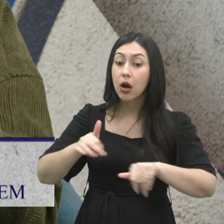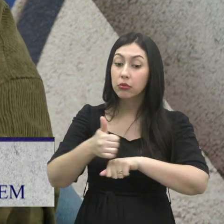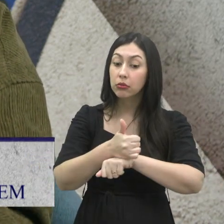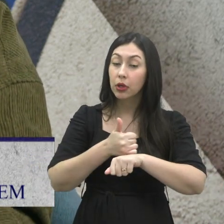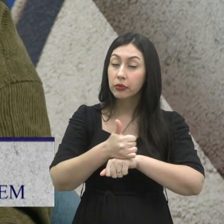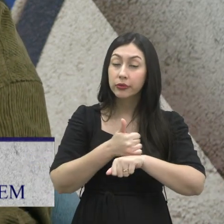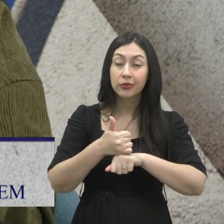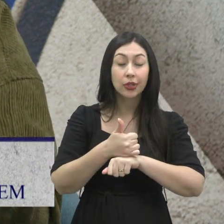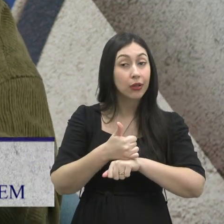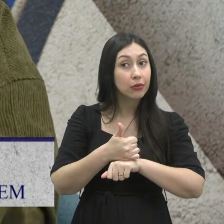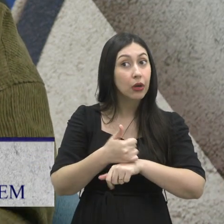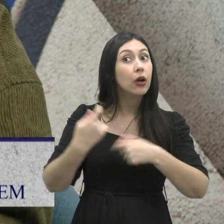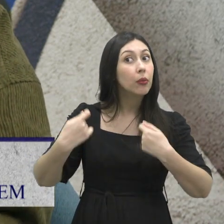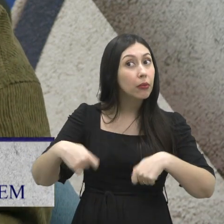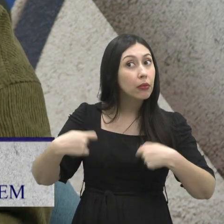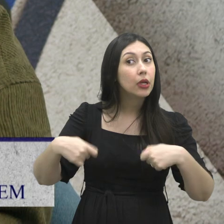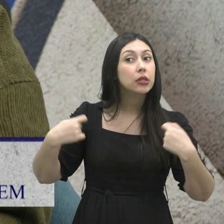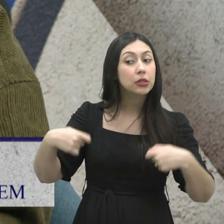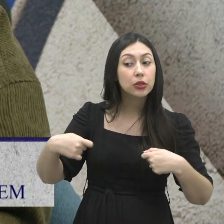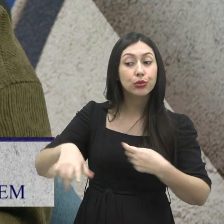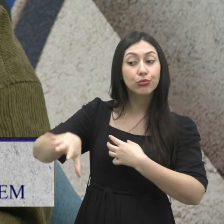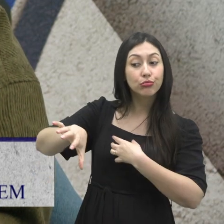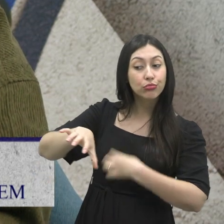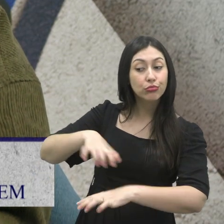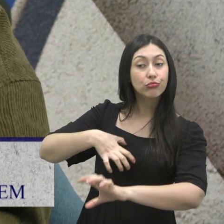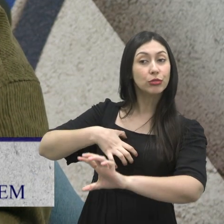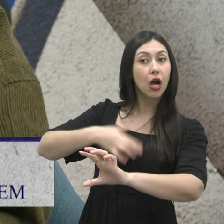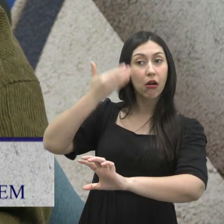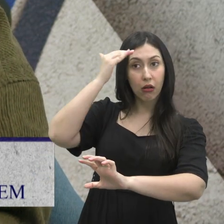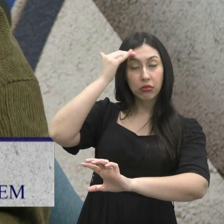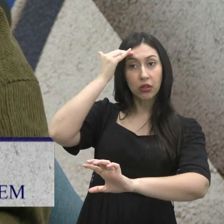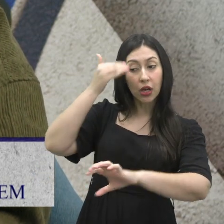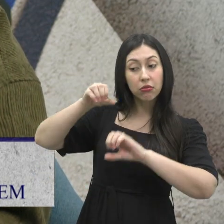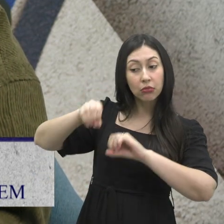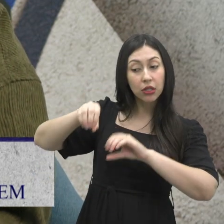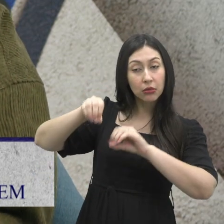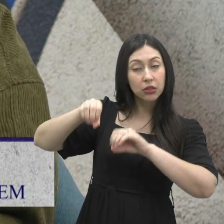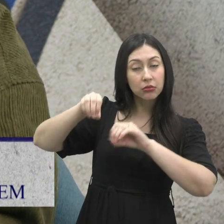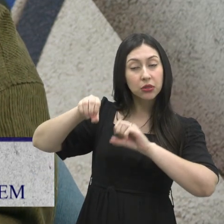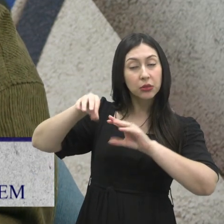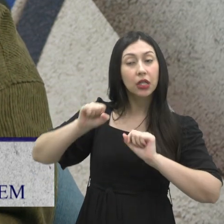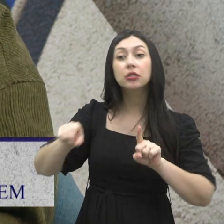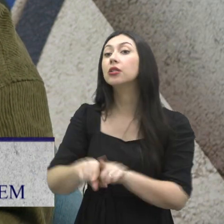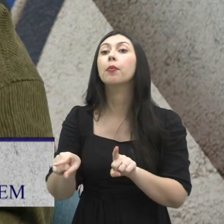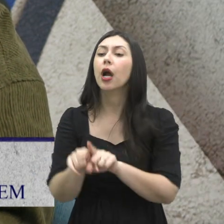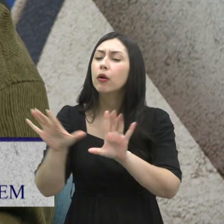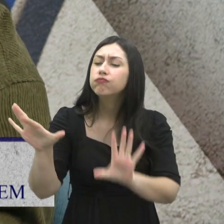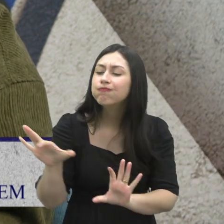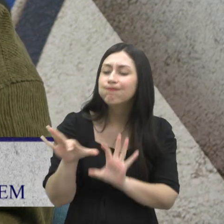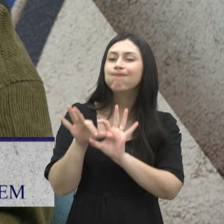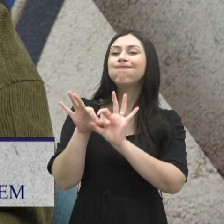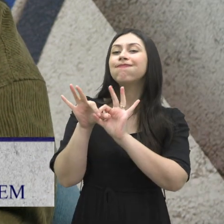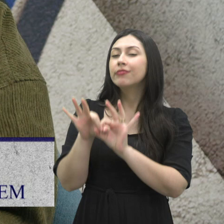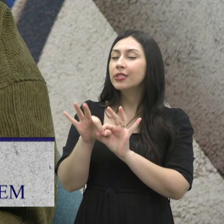profissional, eu tenho que buscar entendê-lo para facilitar o nosso processo de ensino-aprendizagem, o vínculo que é muito forte, que é algo que eu